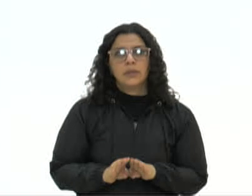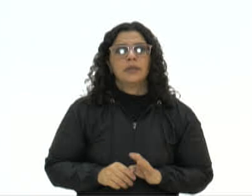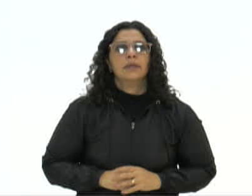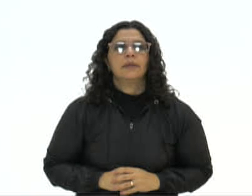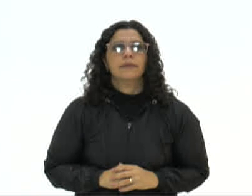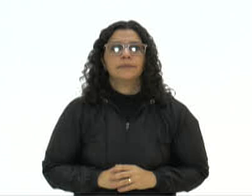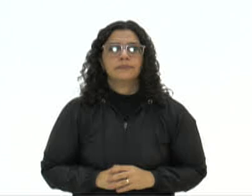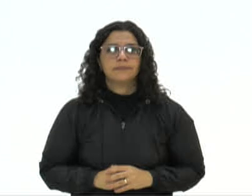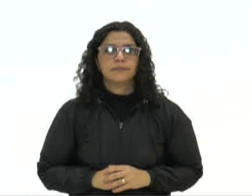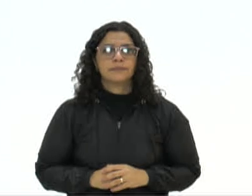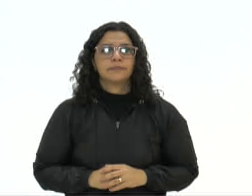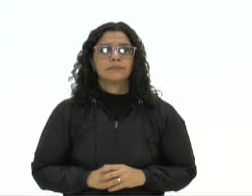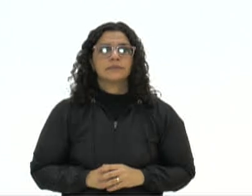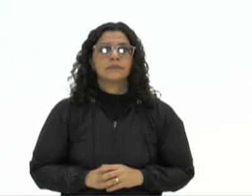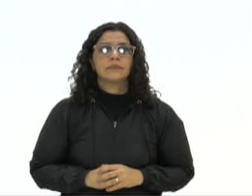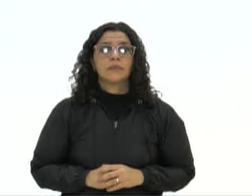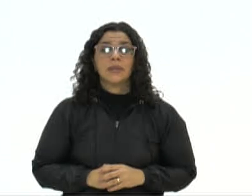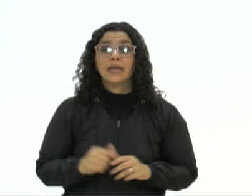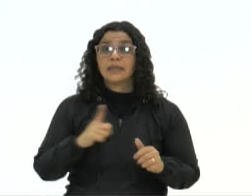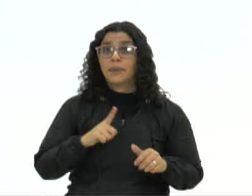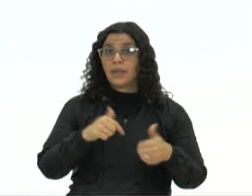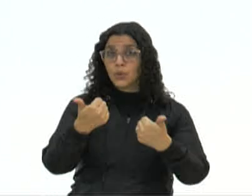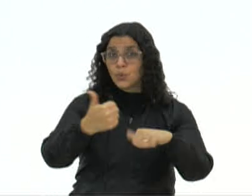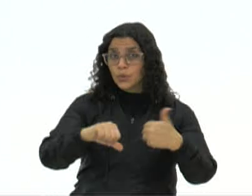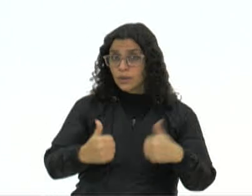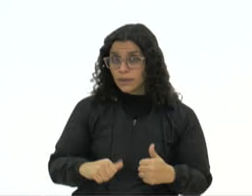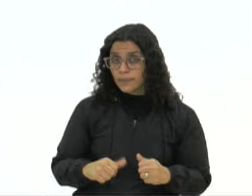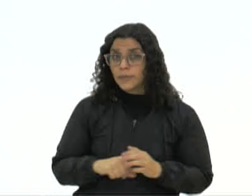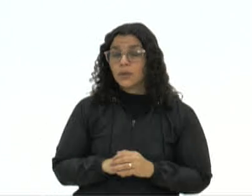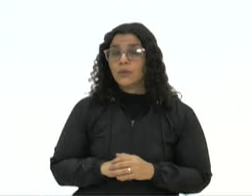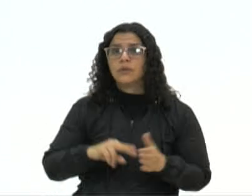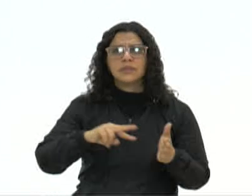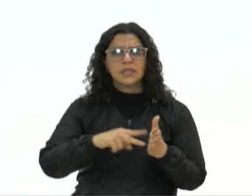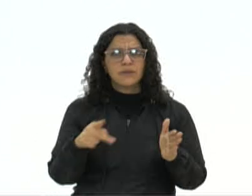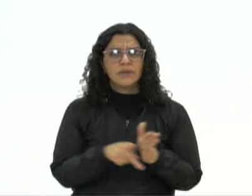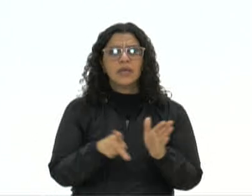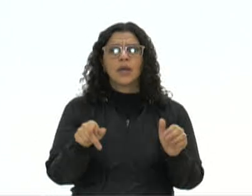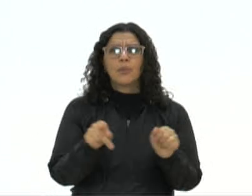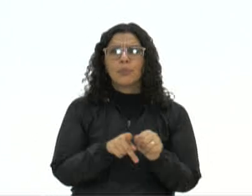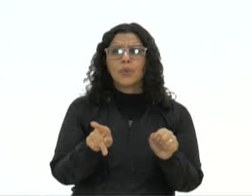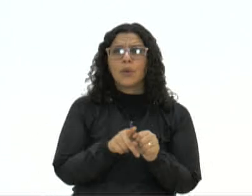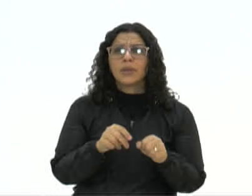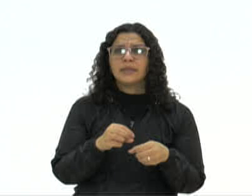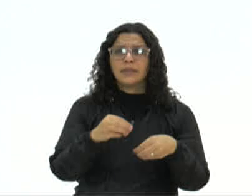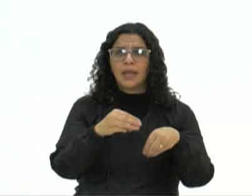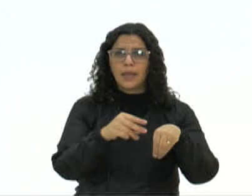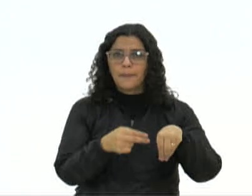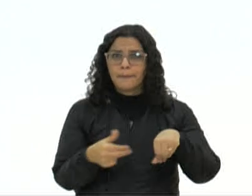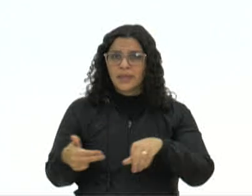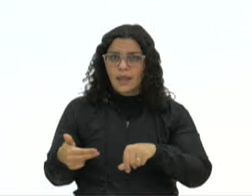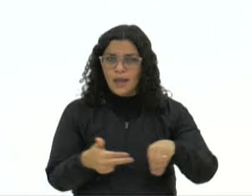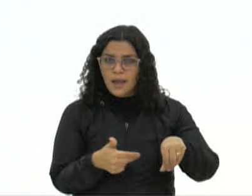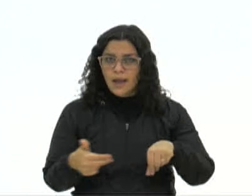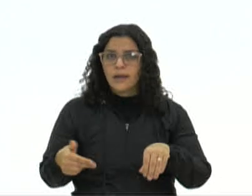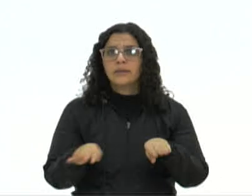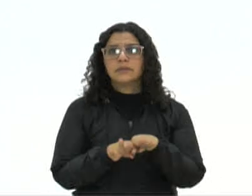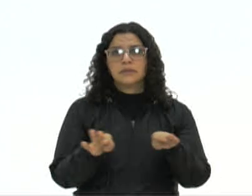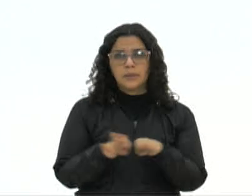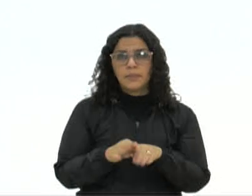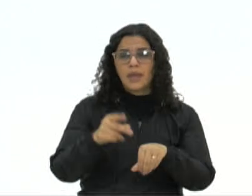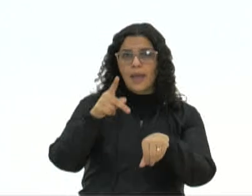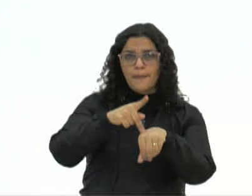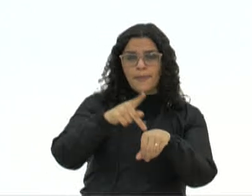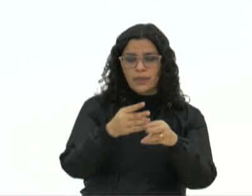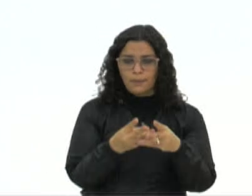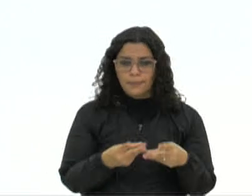ser acumulada no solo. O intemperismo químico pode ser a troca de minerais, a perda de minerais das rochas,